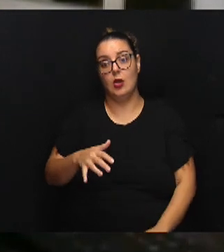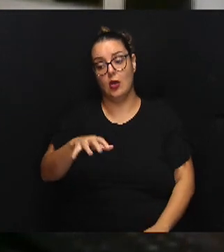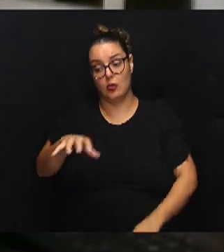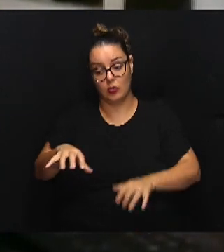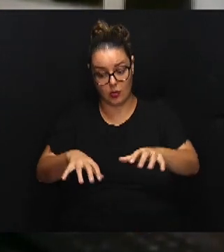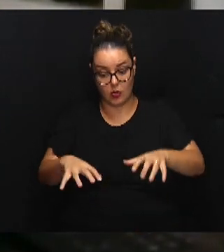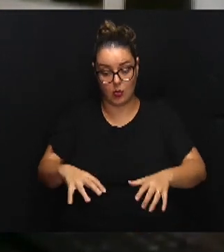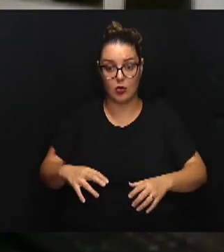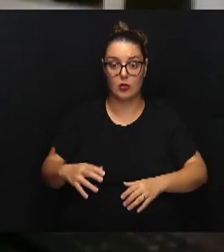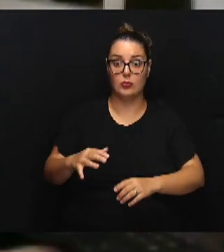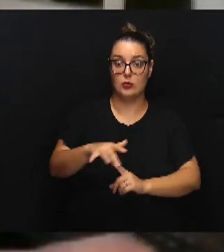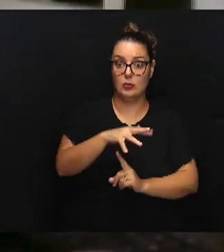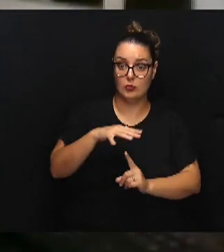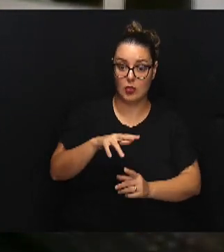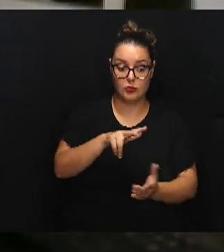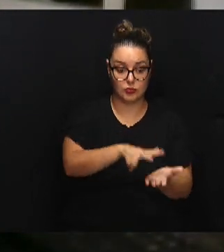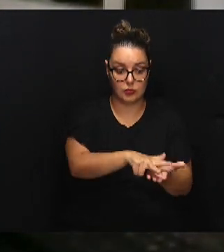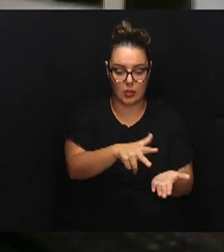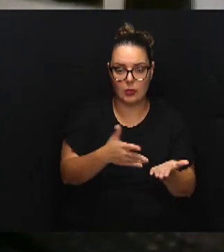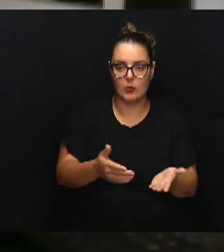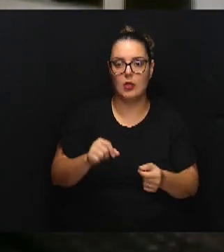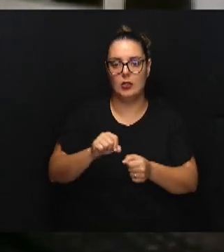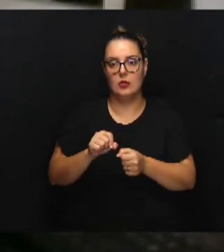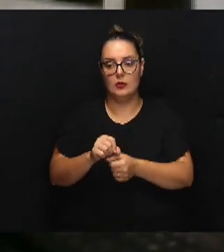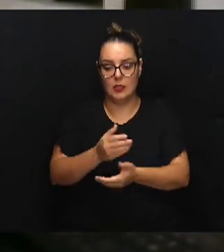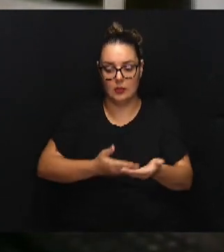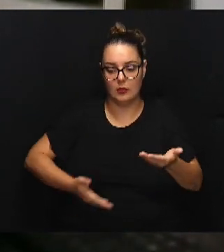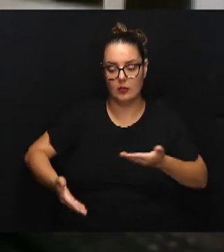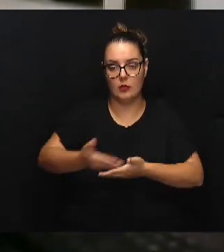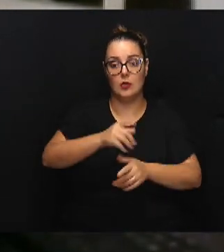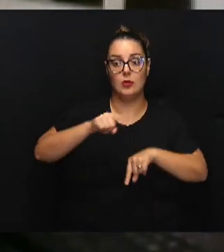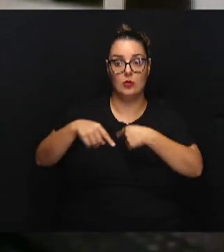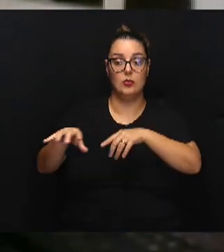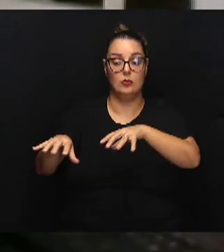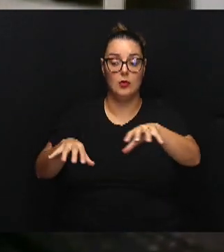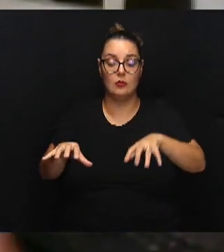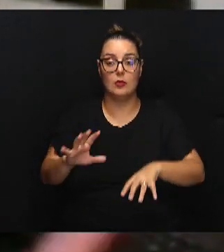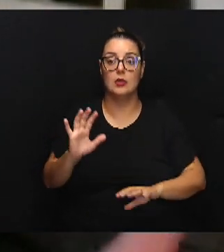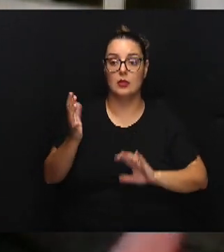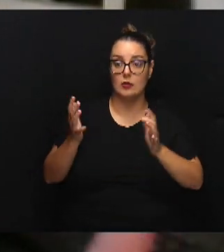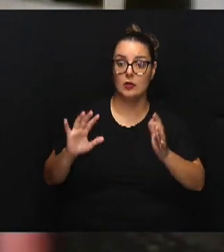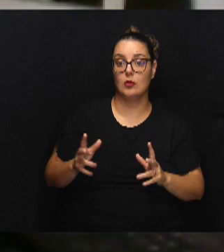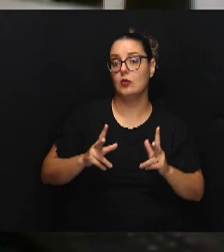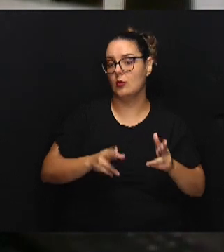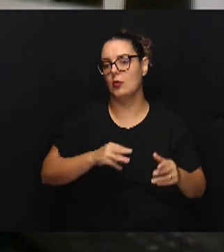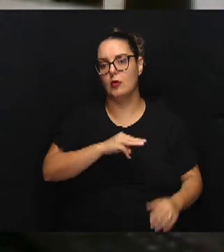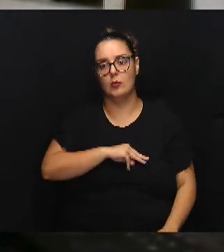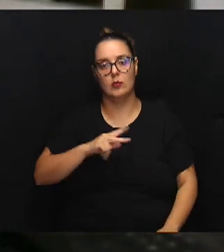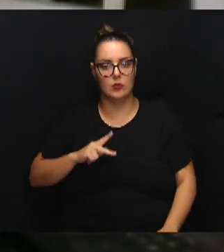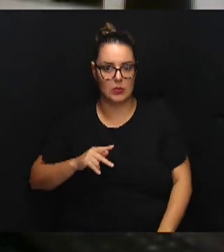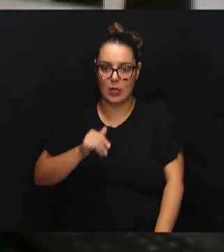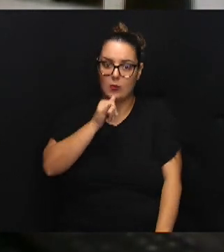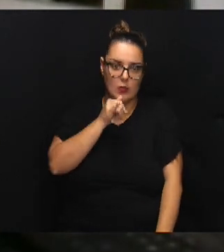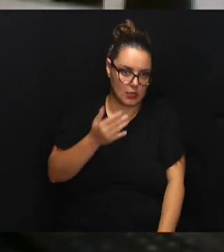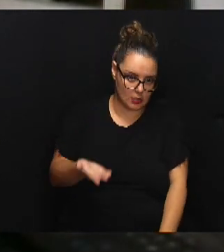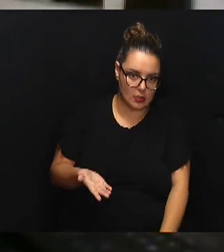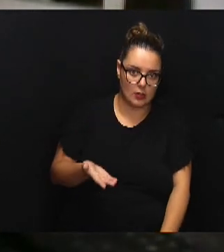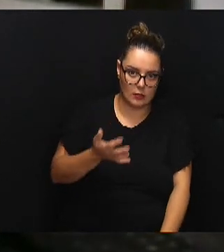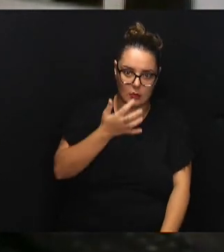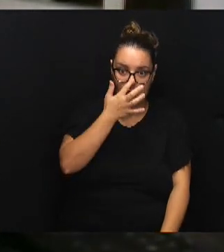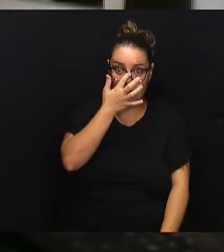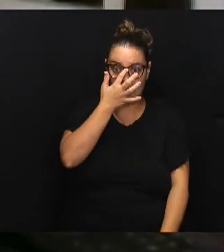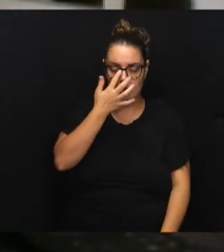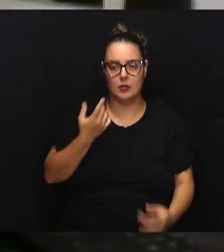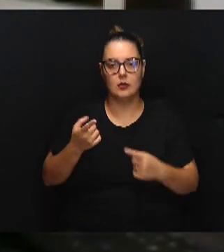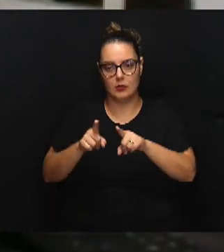órgãos reguladores, né, que faz ali o meio-campo, e também outros órgãos que às vezes aparecem, como o Ministério Público, por exemplo, aliado,